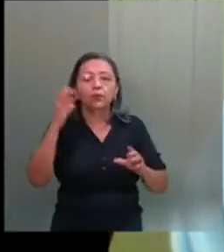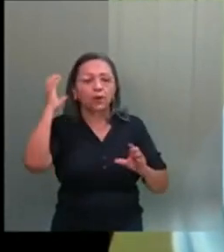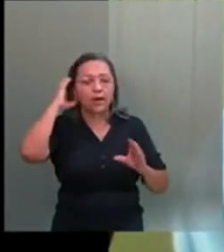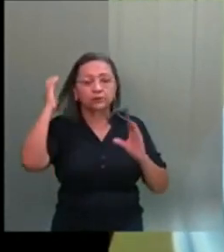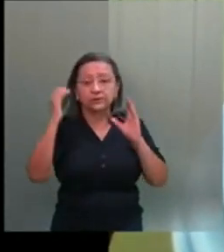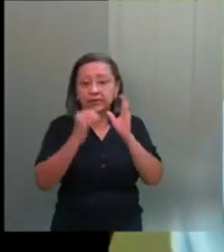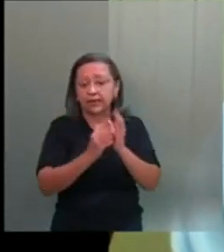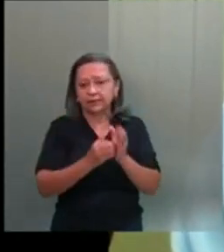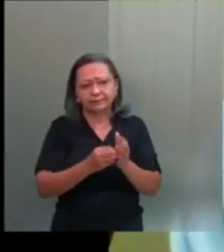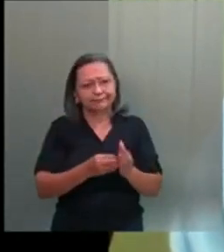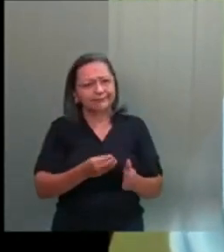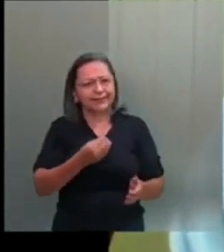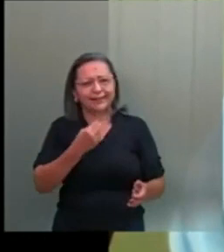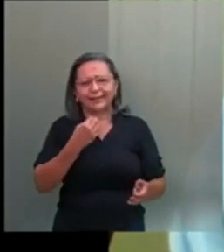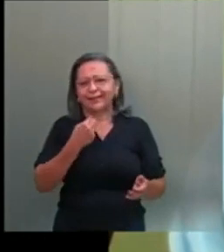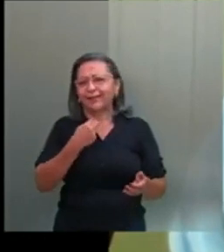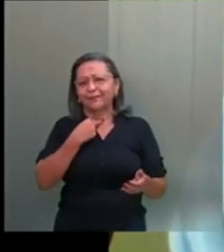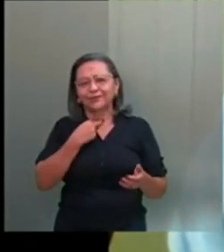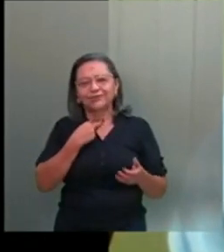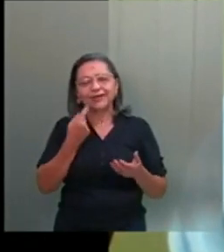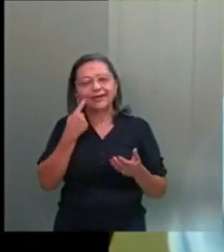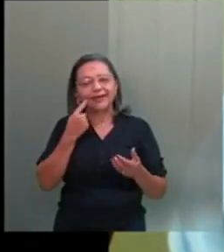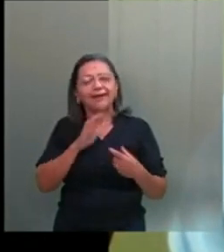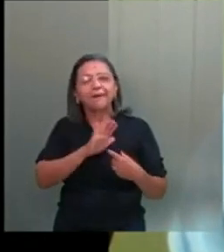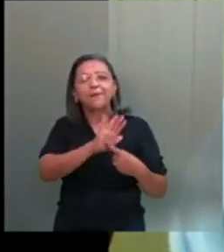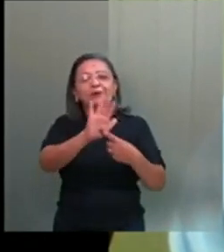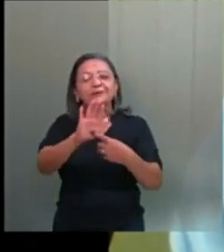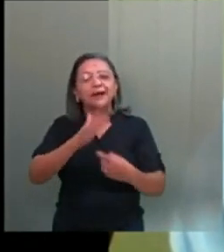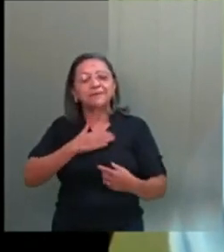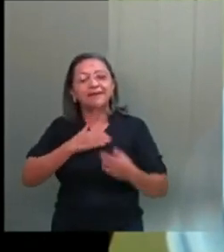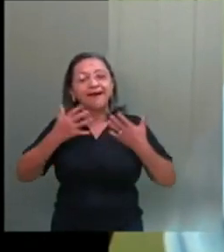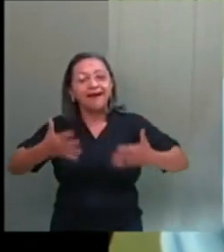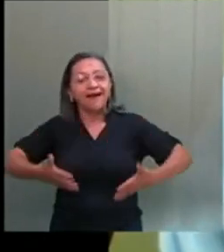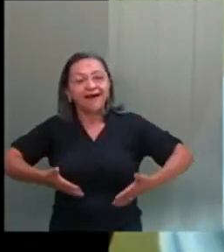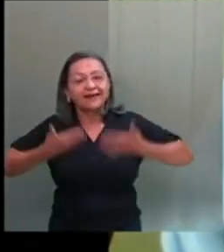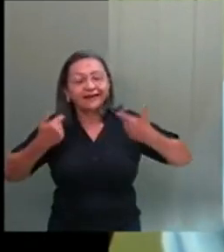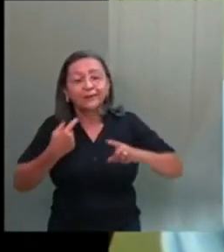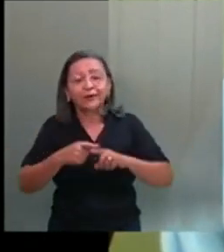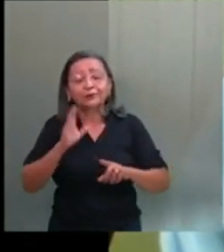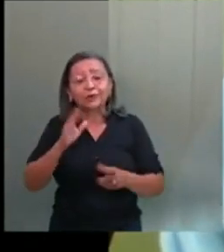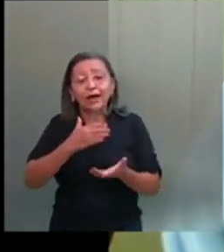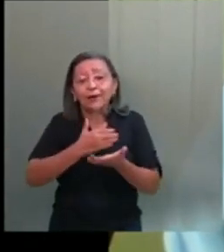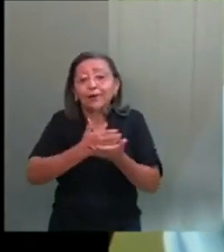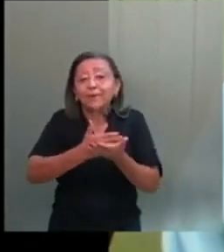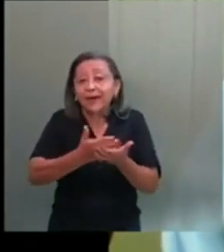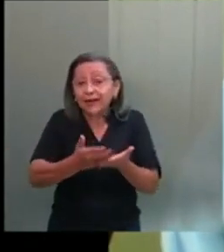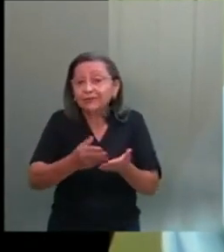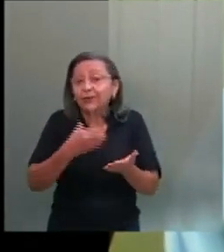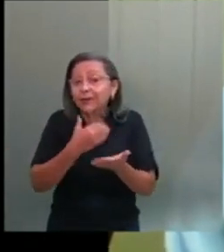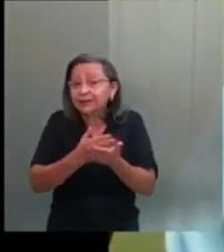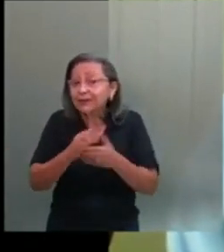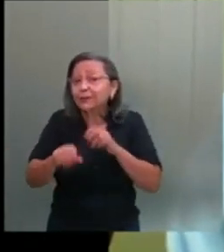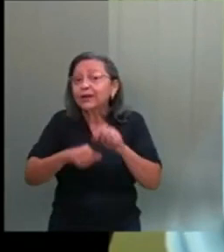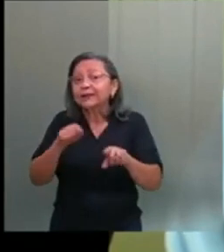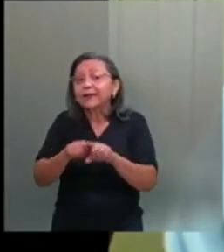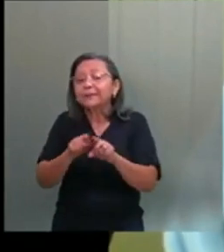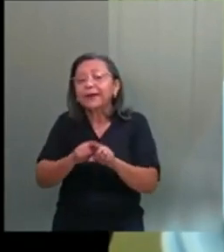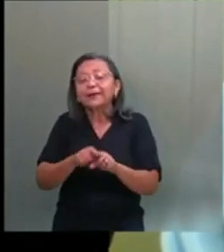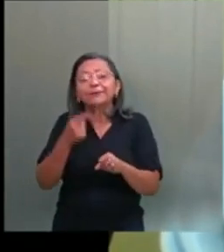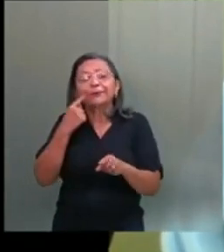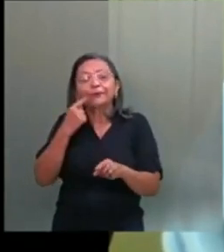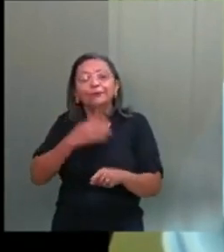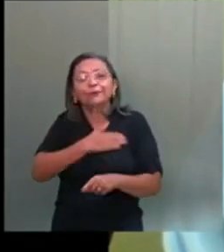poderia deixar aqui de manifestar aqui minha alegria. Eu já estou começando a virar radialista, também tem programa de rádio agora toda